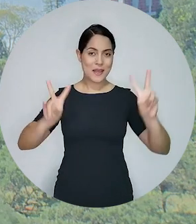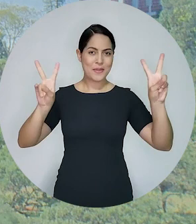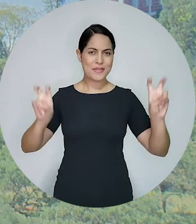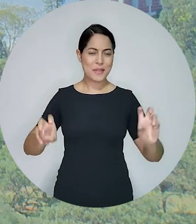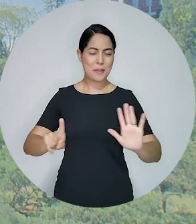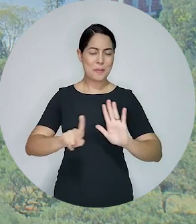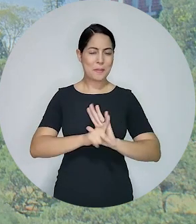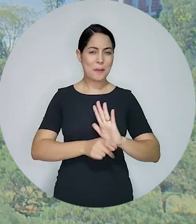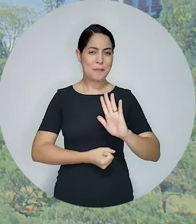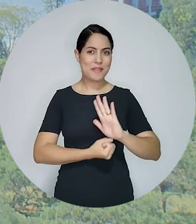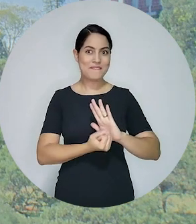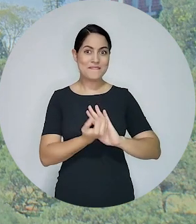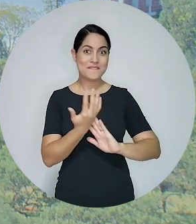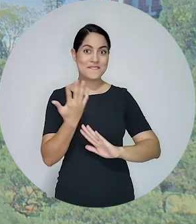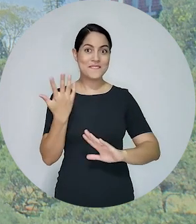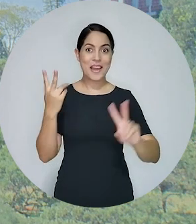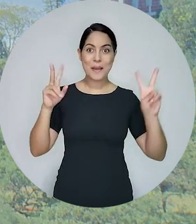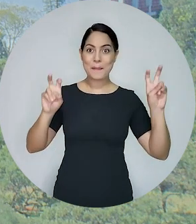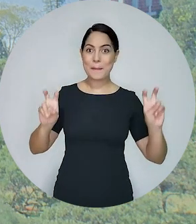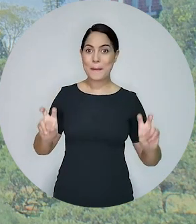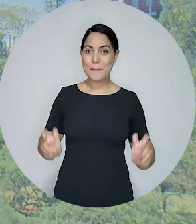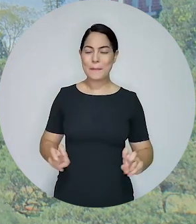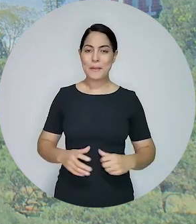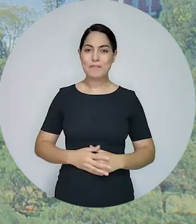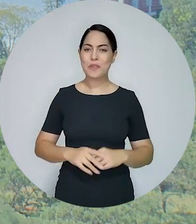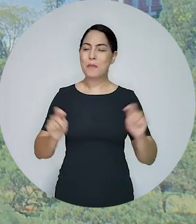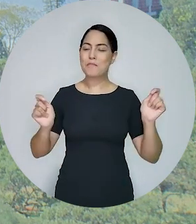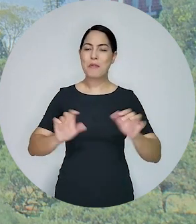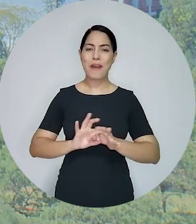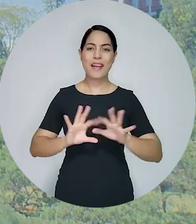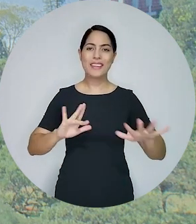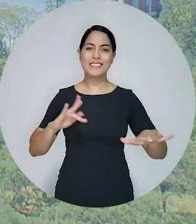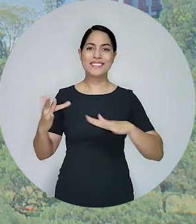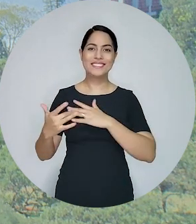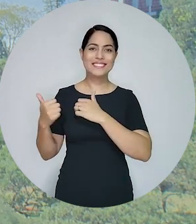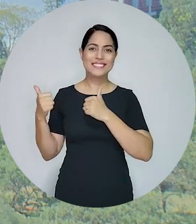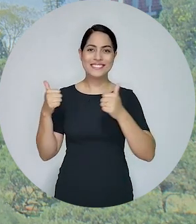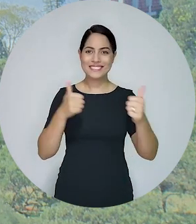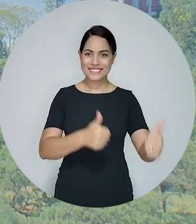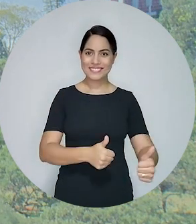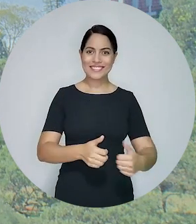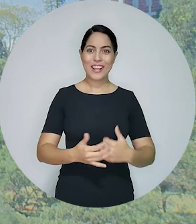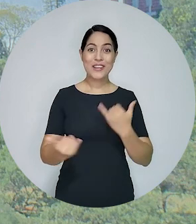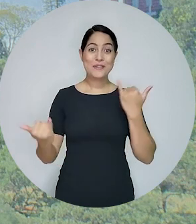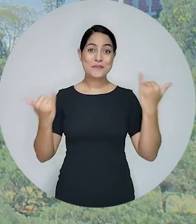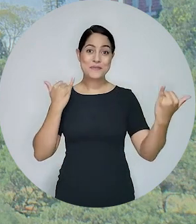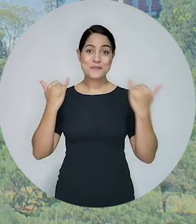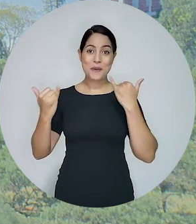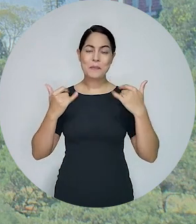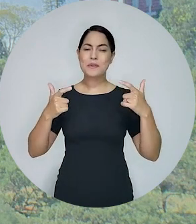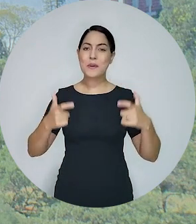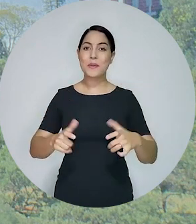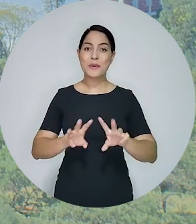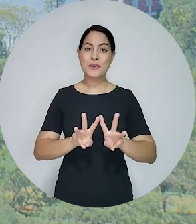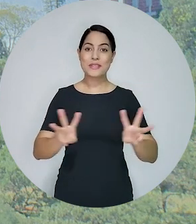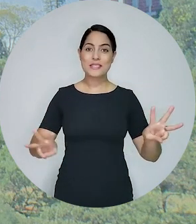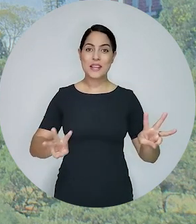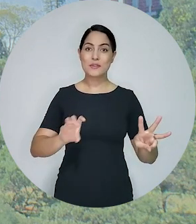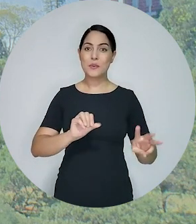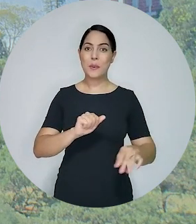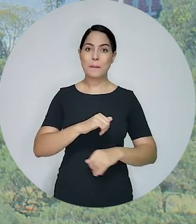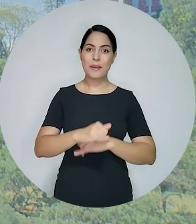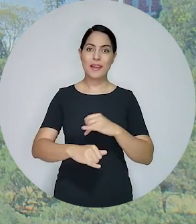especiais, matérias exclusivas e muito mais. Não deixe de seguir também as redes sociais e conferir as